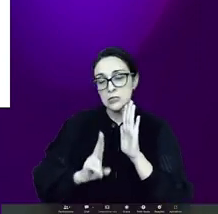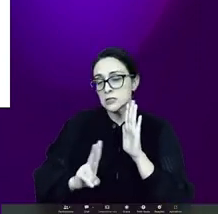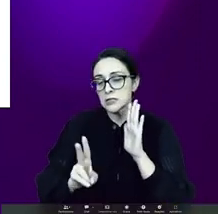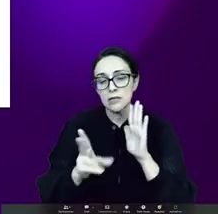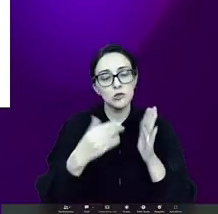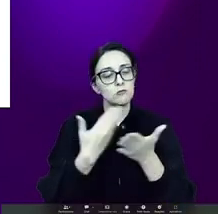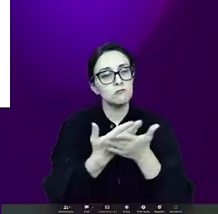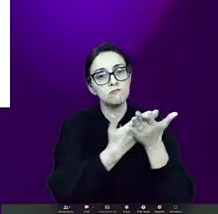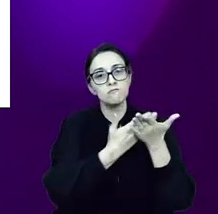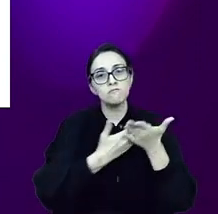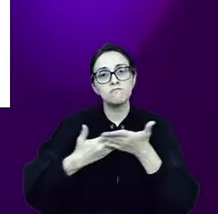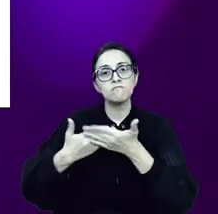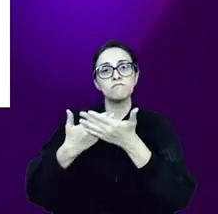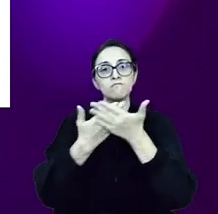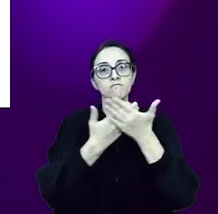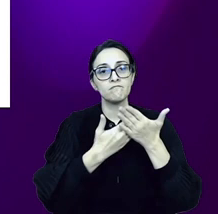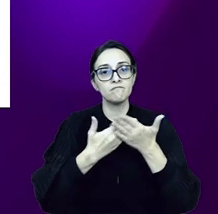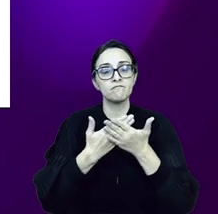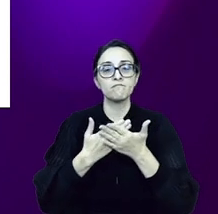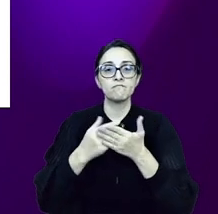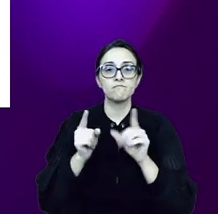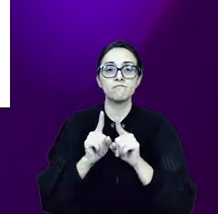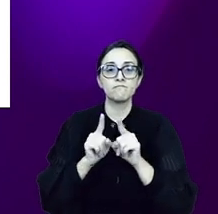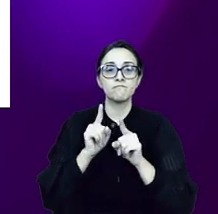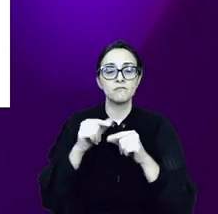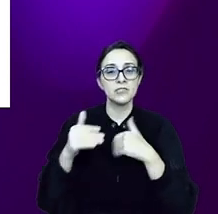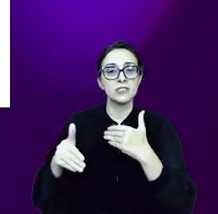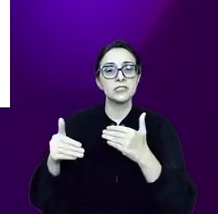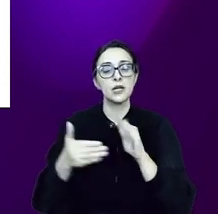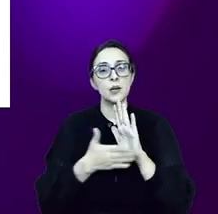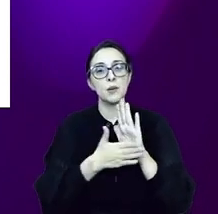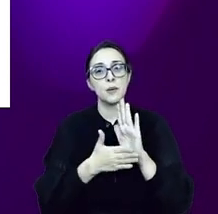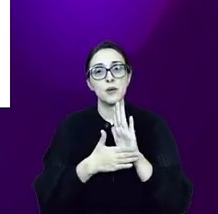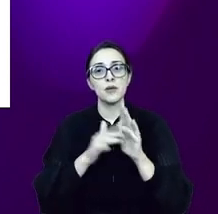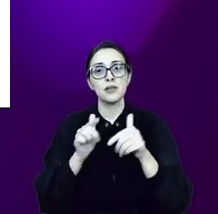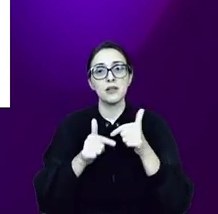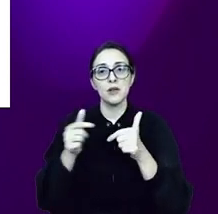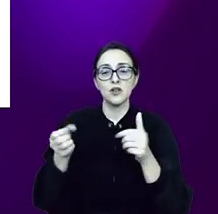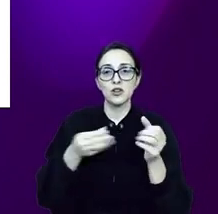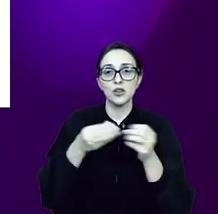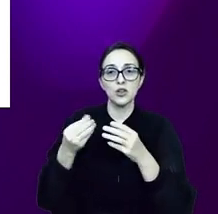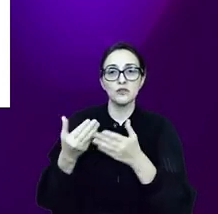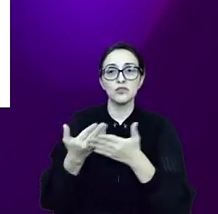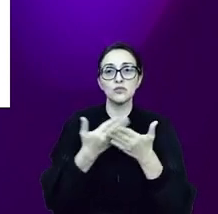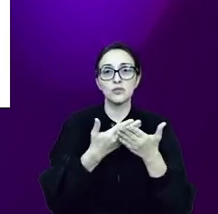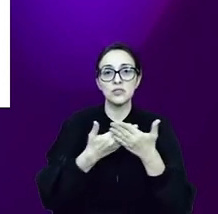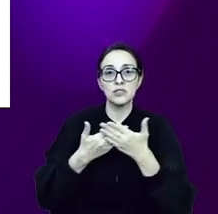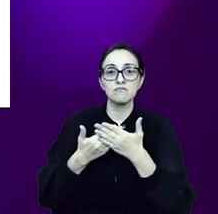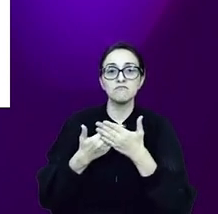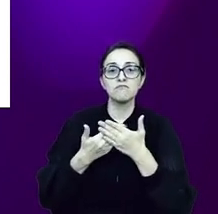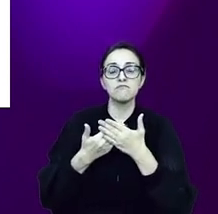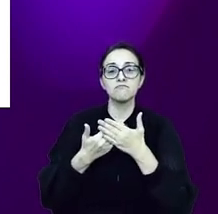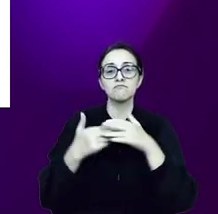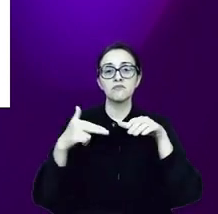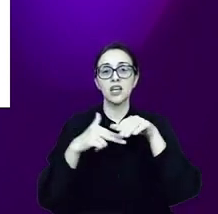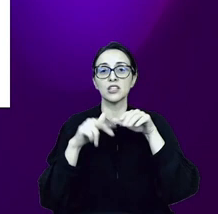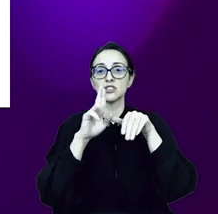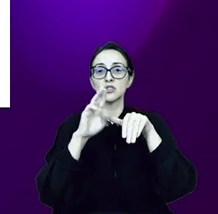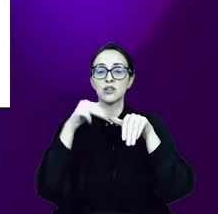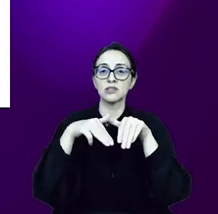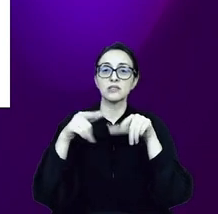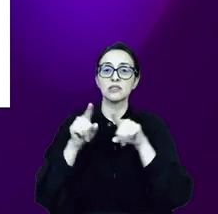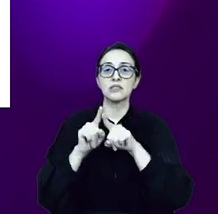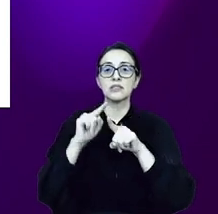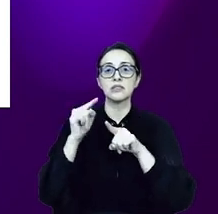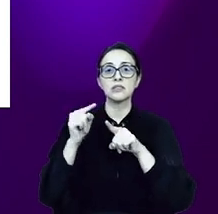estudado também isso com ressonância de 3 Tesla, e a gente está propondo um trabalho novo para estudar a ressonância de 7 Tesla numa população